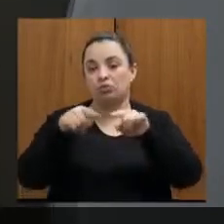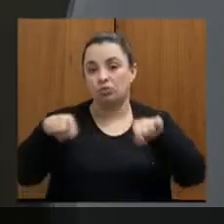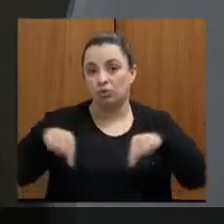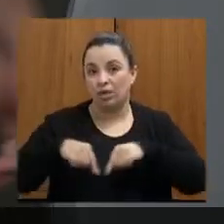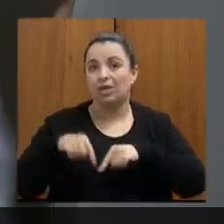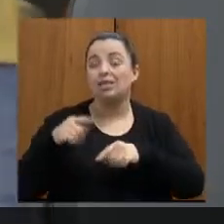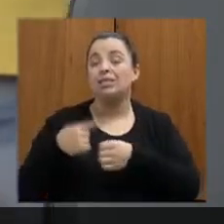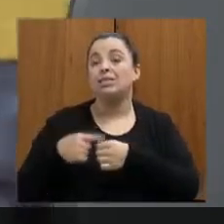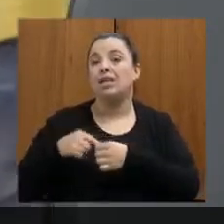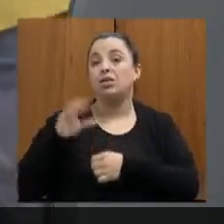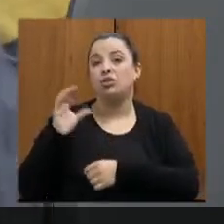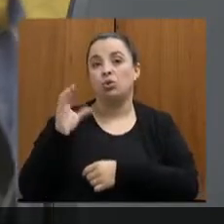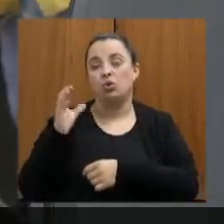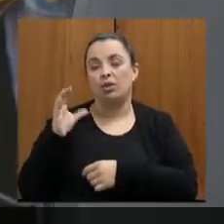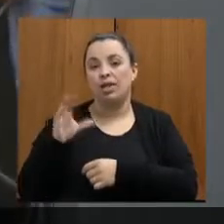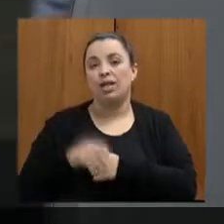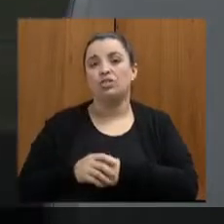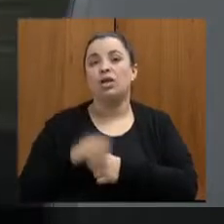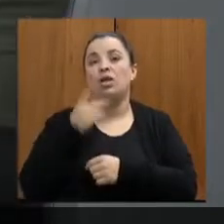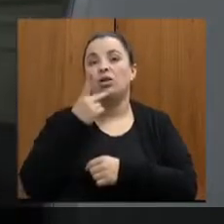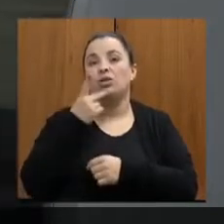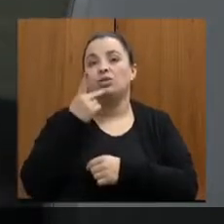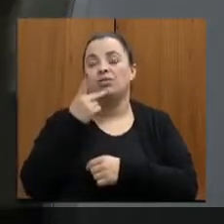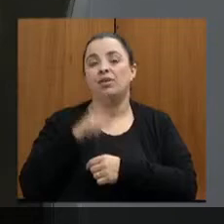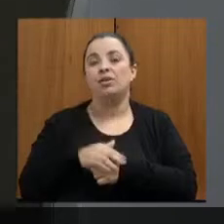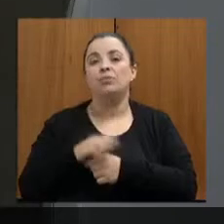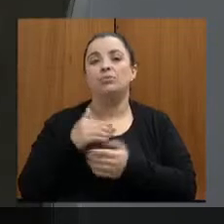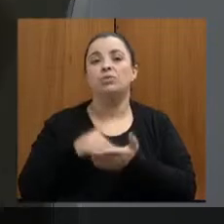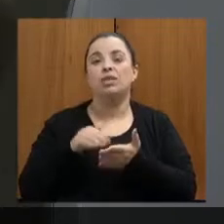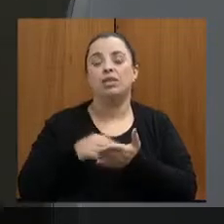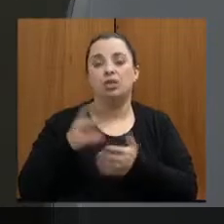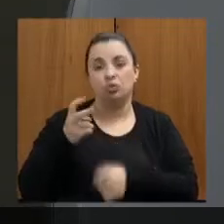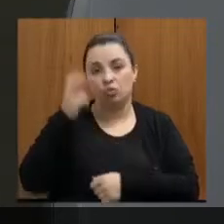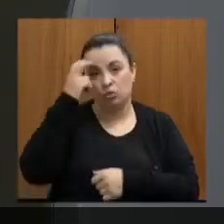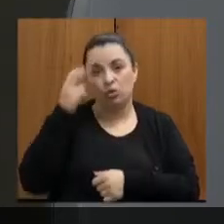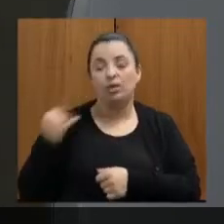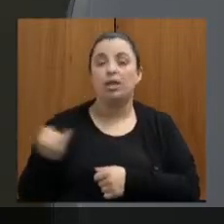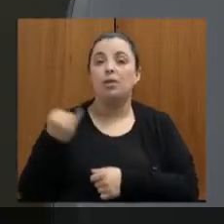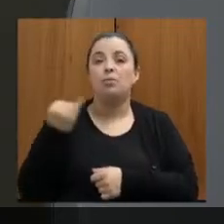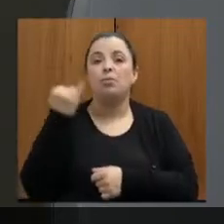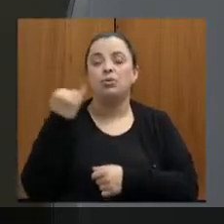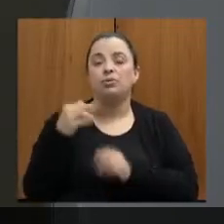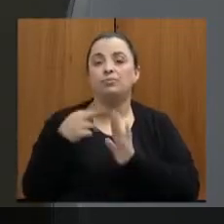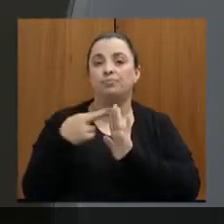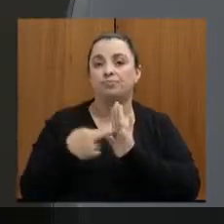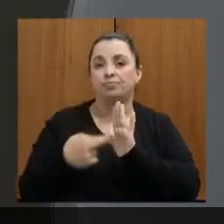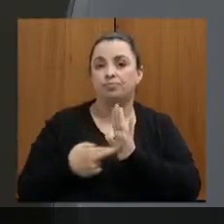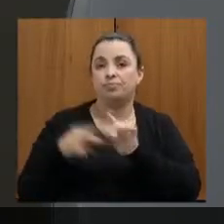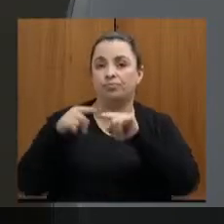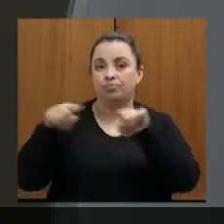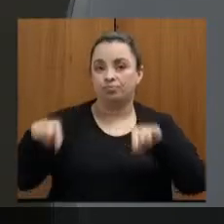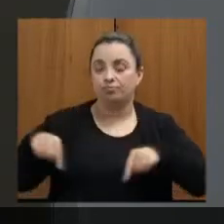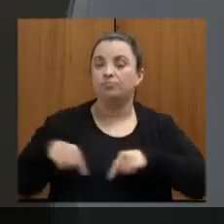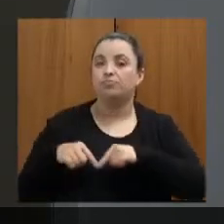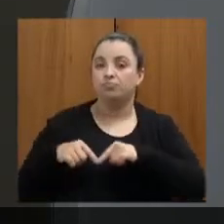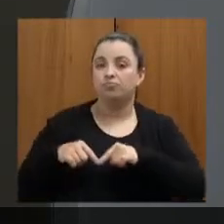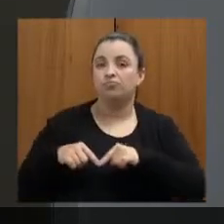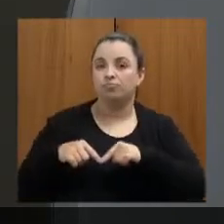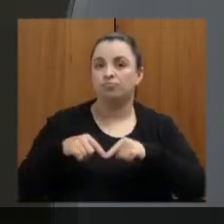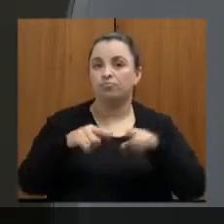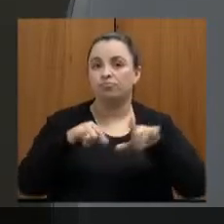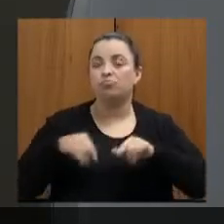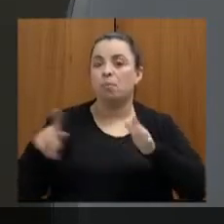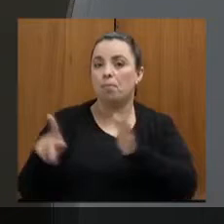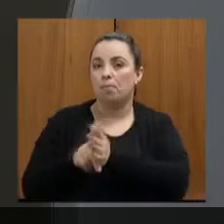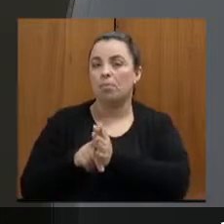manhã nós falamos com o secretário da Agricultura sobre a valorização da importância da regularização fundiária que nós temos um projeto aqui na